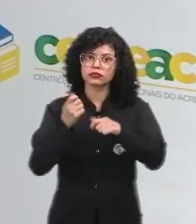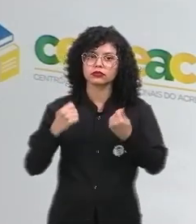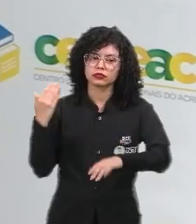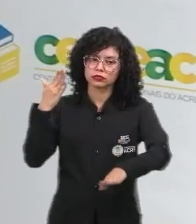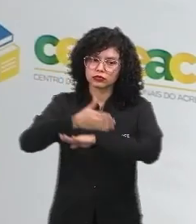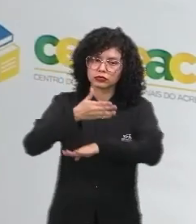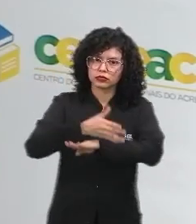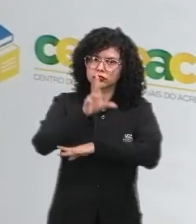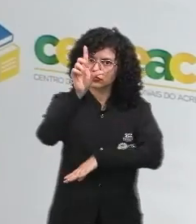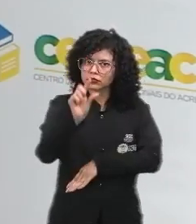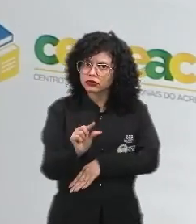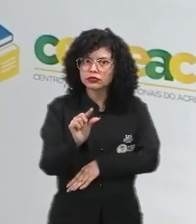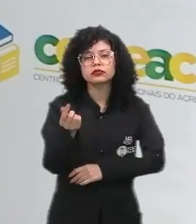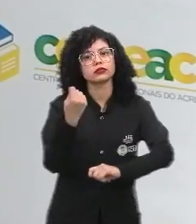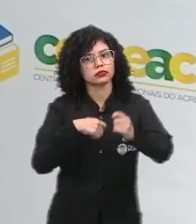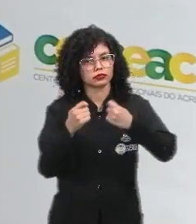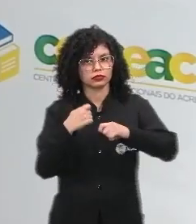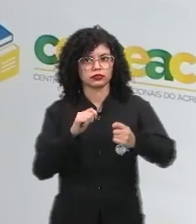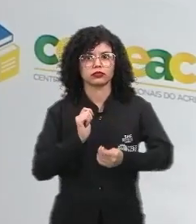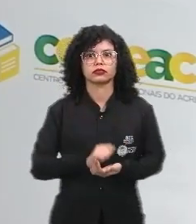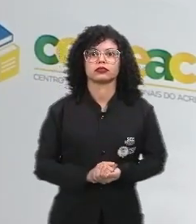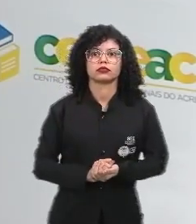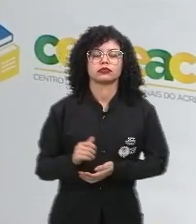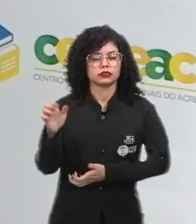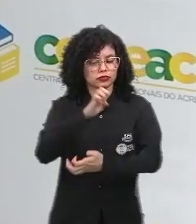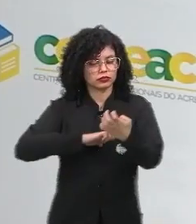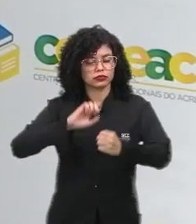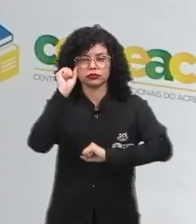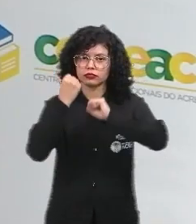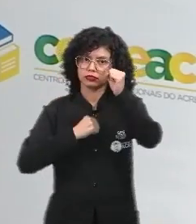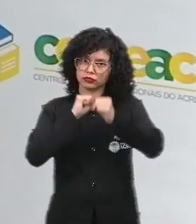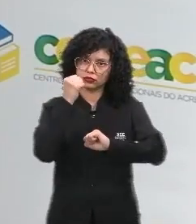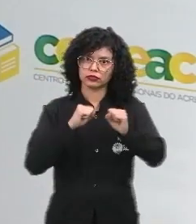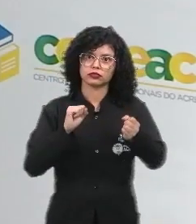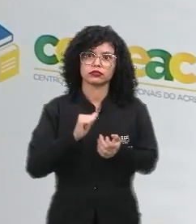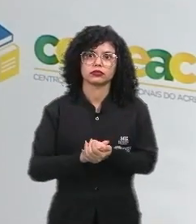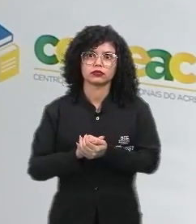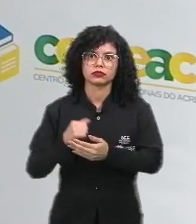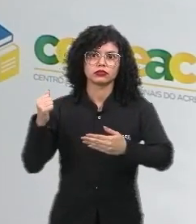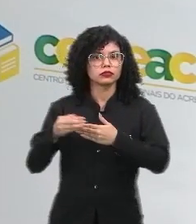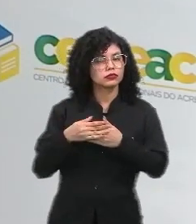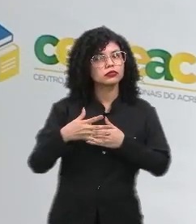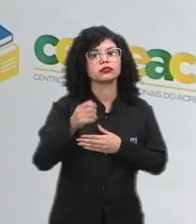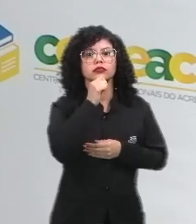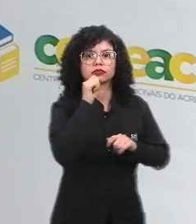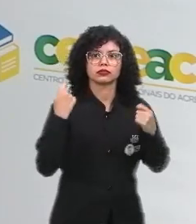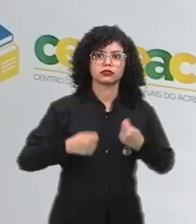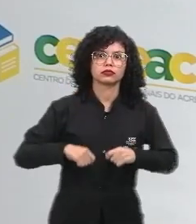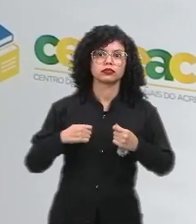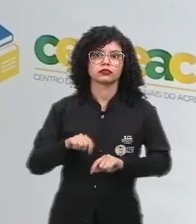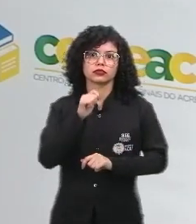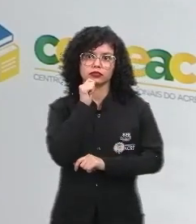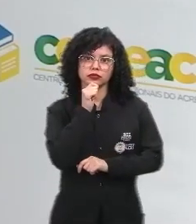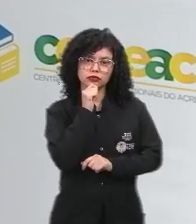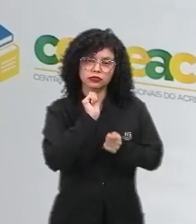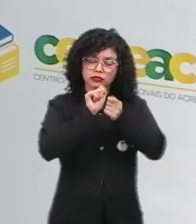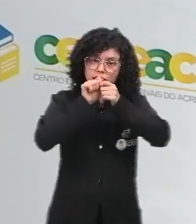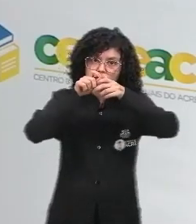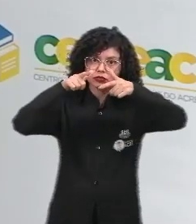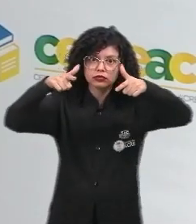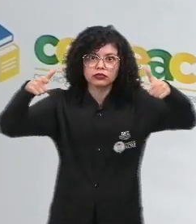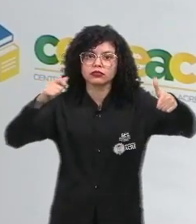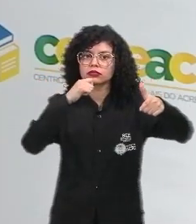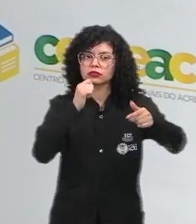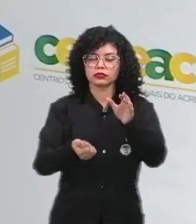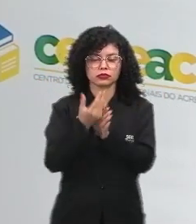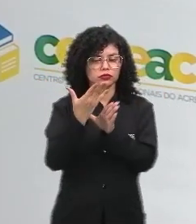interferir minimamente na economia. Então, as revoluções industriais, elas vêm para atender a uma necessidade da ampliação